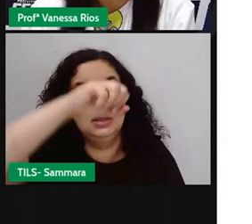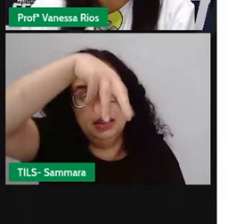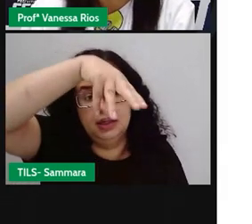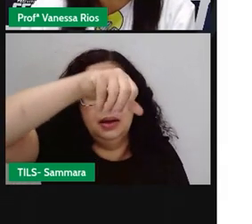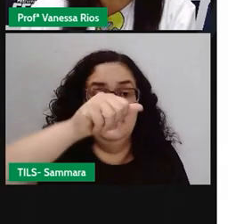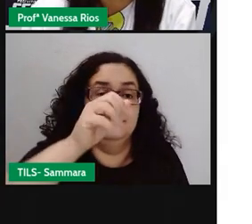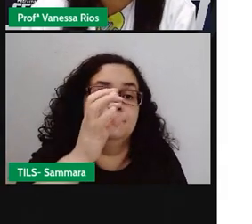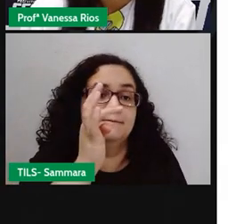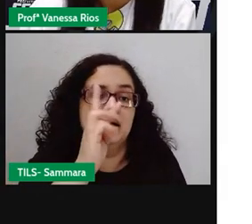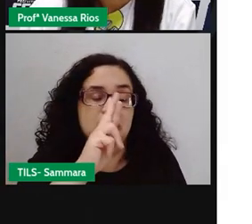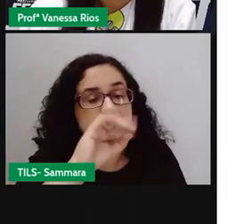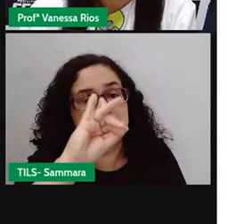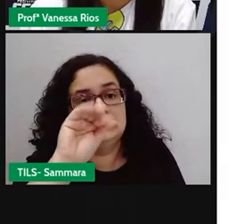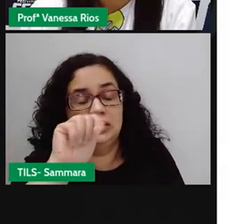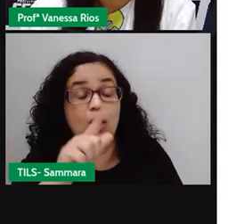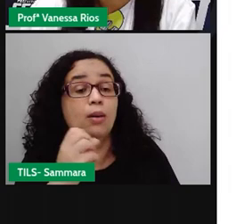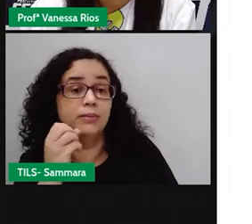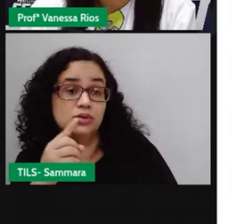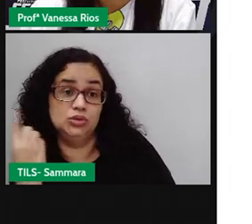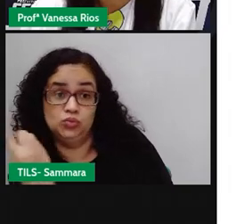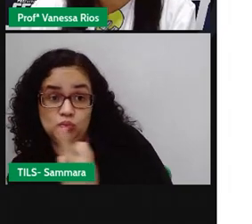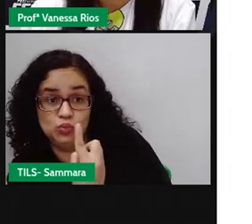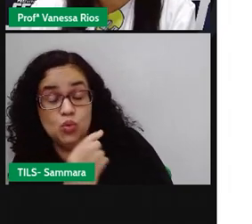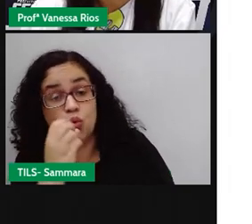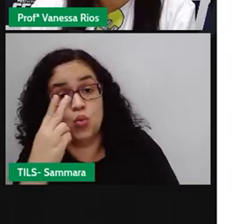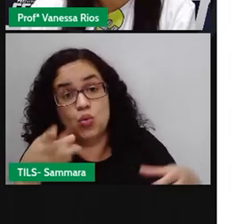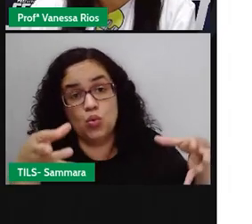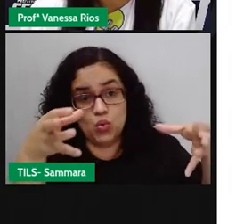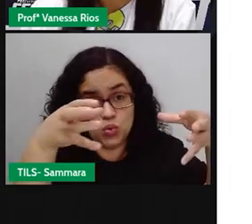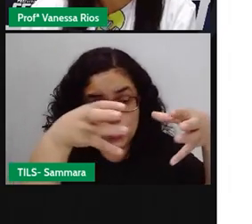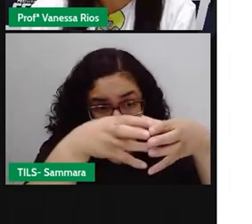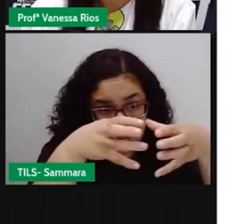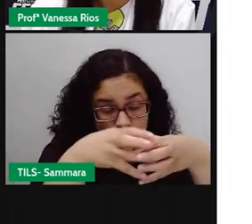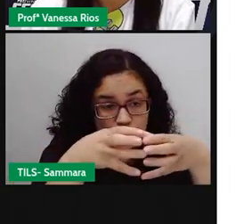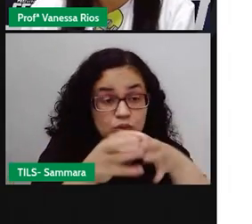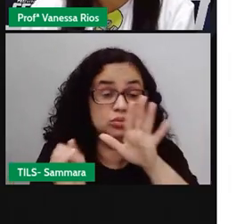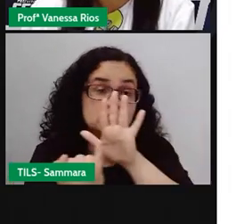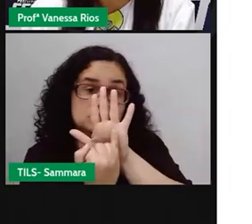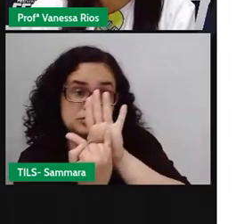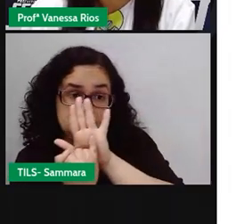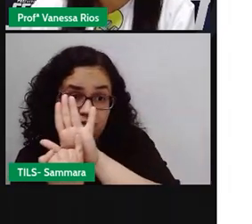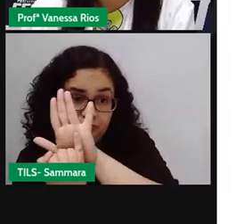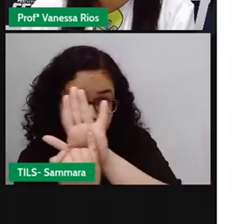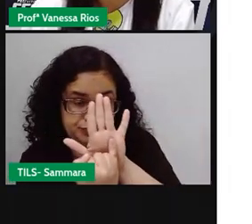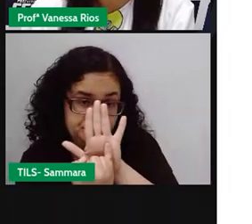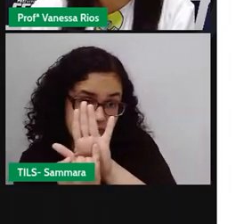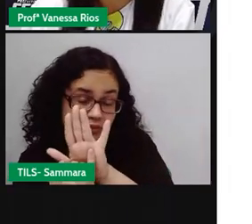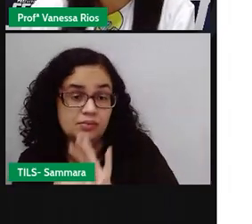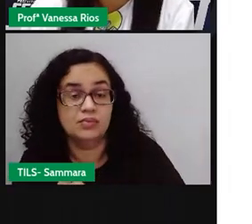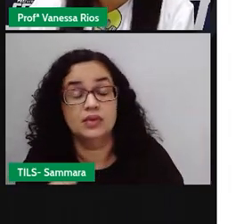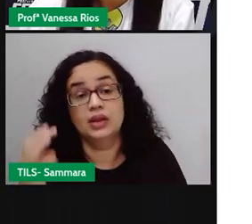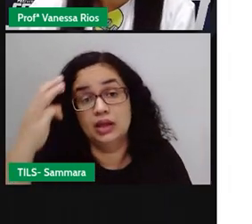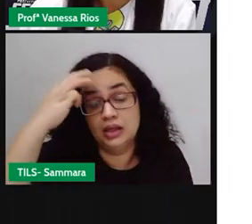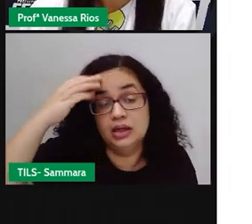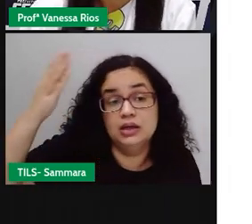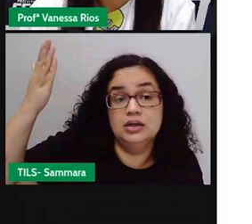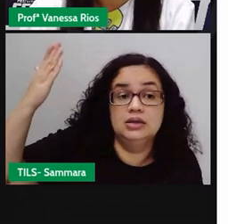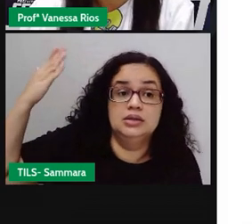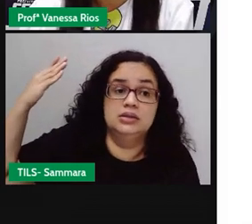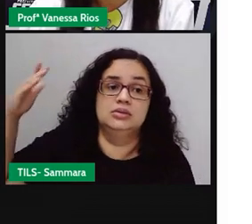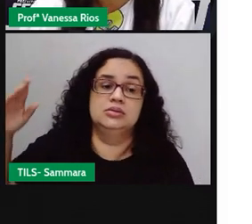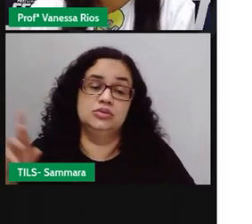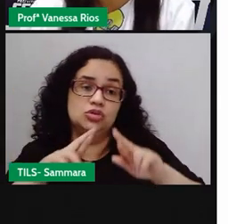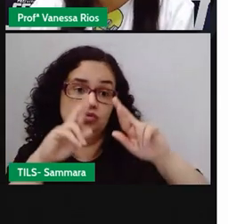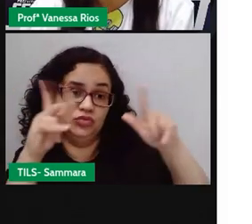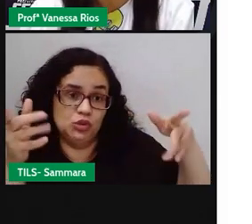ou em conjunto, portadores de referência à identidade, à ação, à memória dos